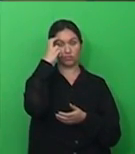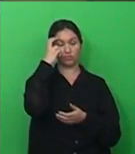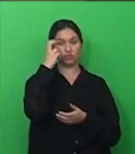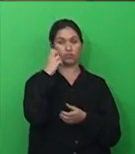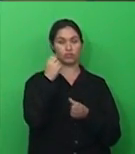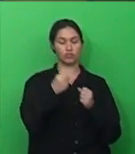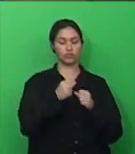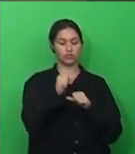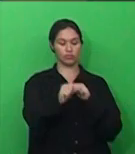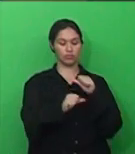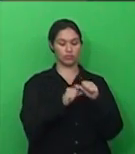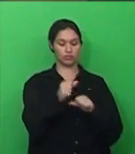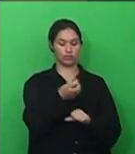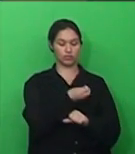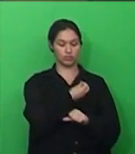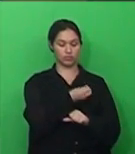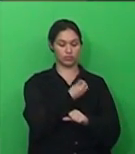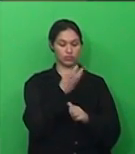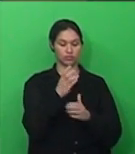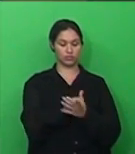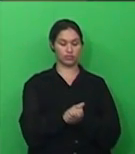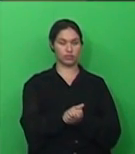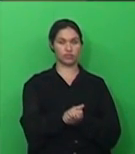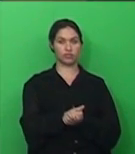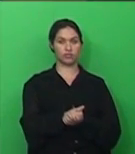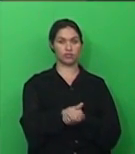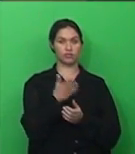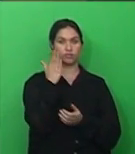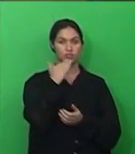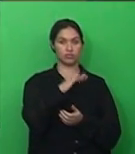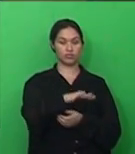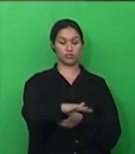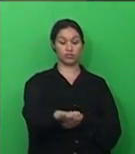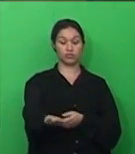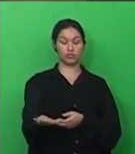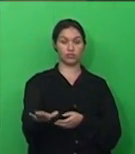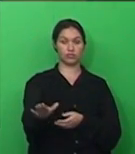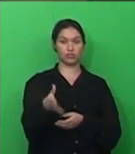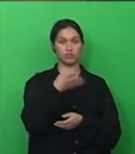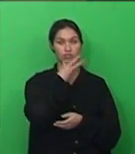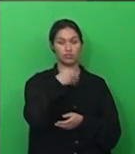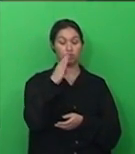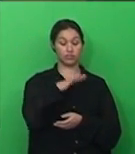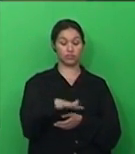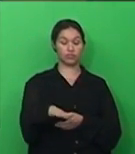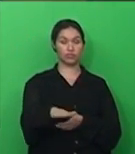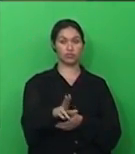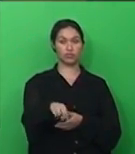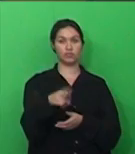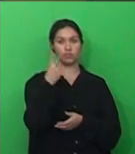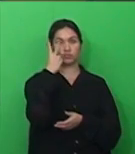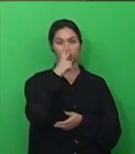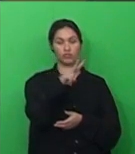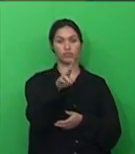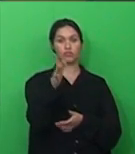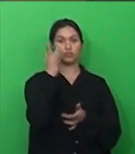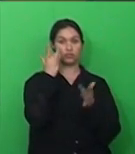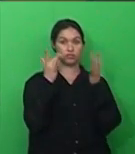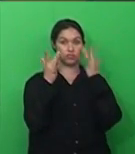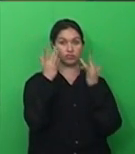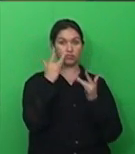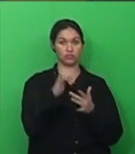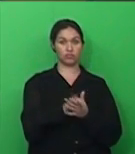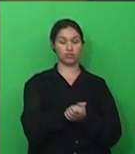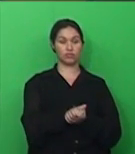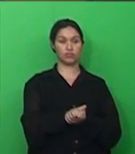pode mudar a vida daquele gurizinho que nunca tinha assistido um teatro na vida. E que, para ele, a fantasia está tão longe, porque